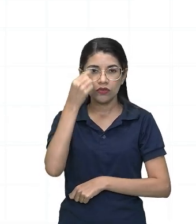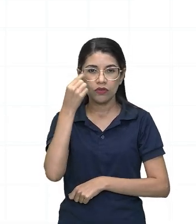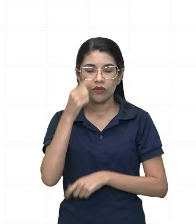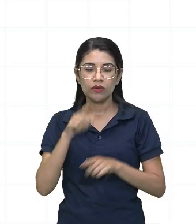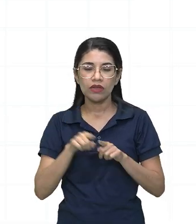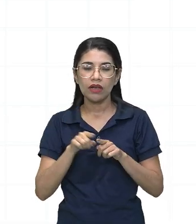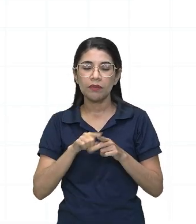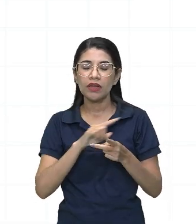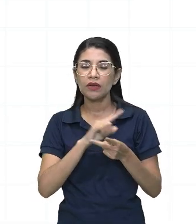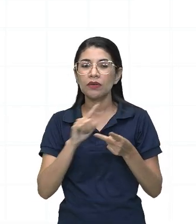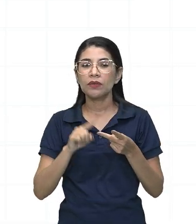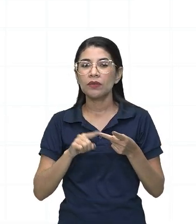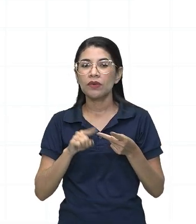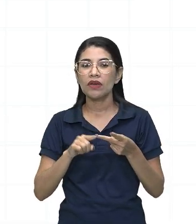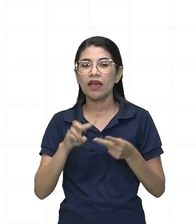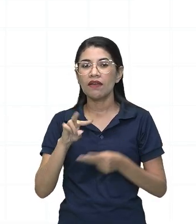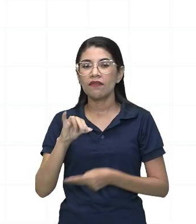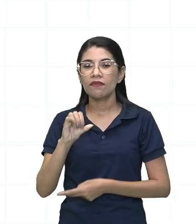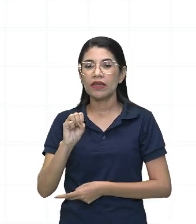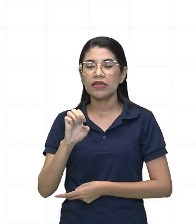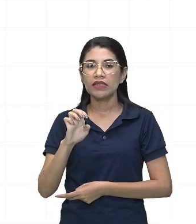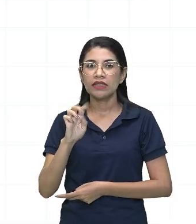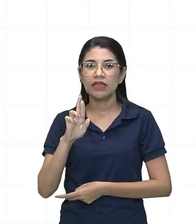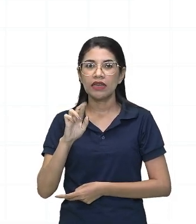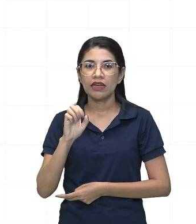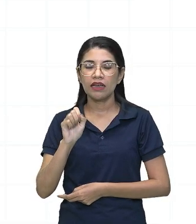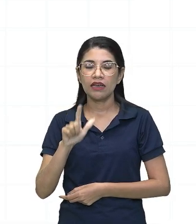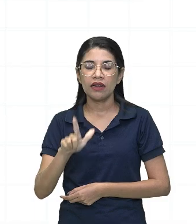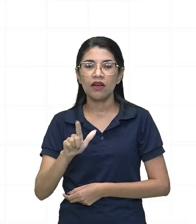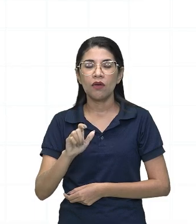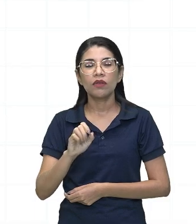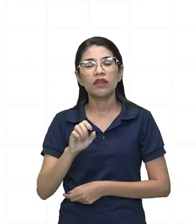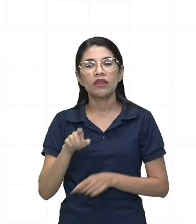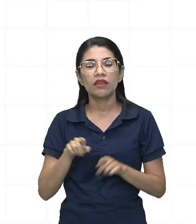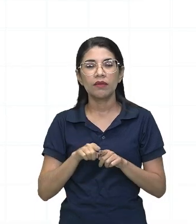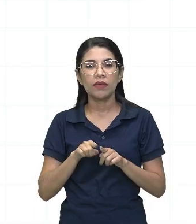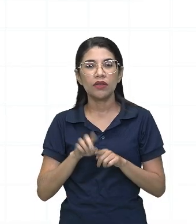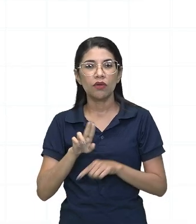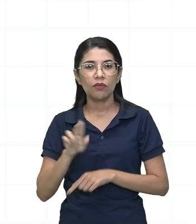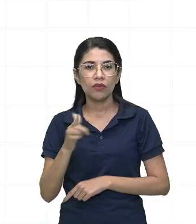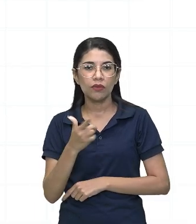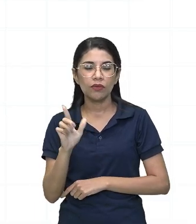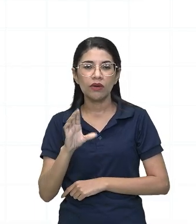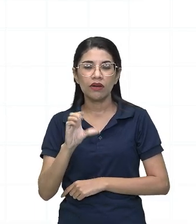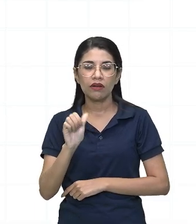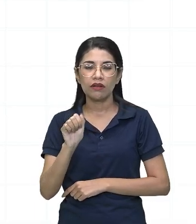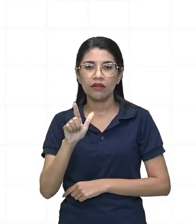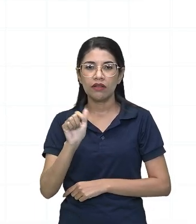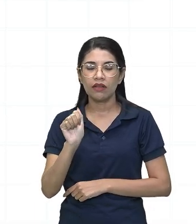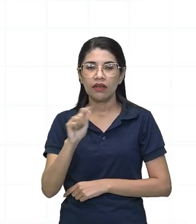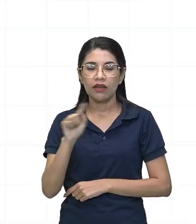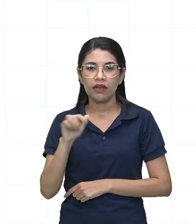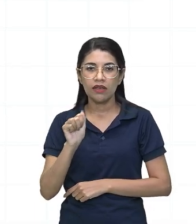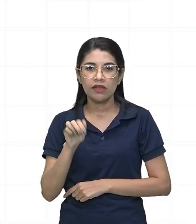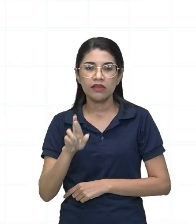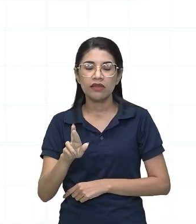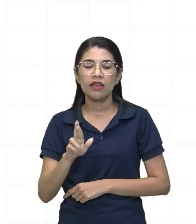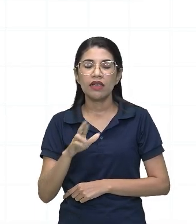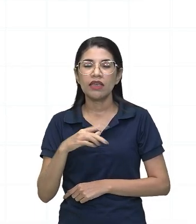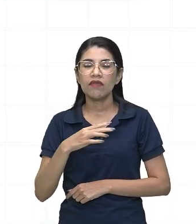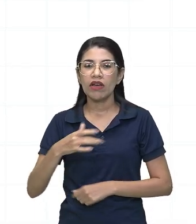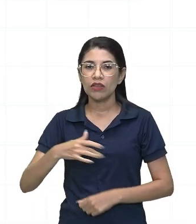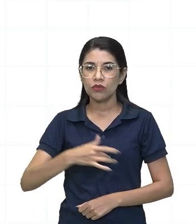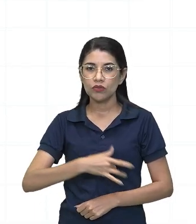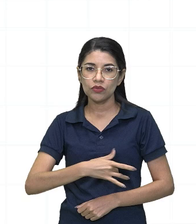a leishmaniose visceral ou calazar, que esse tipo de leishmaniose vai atacar